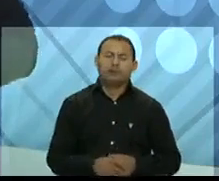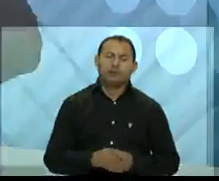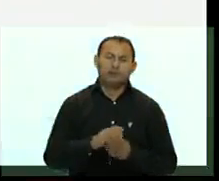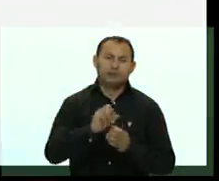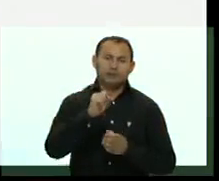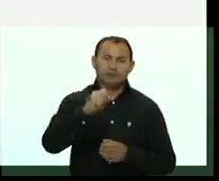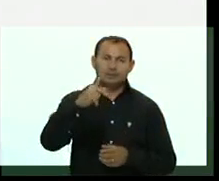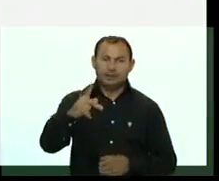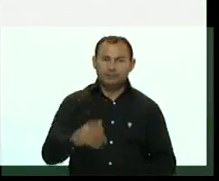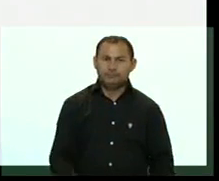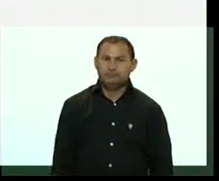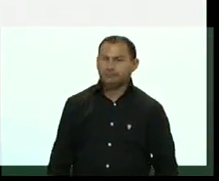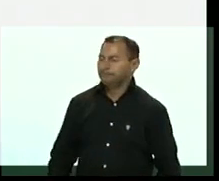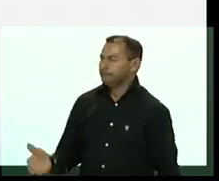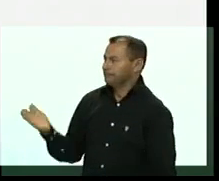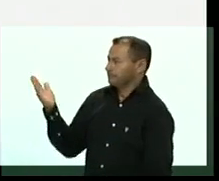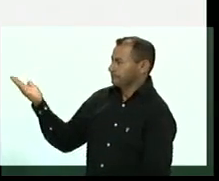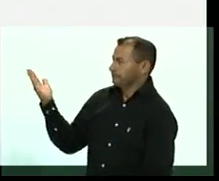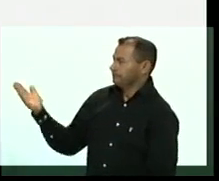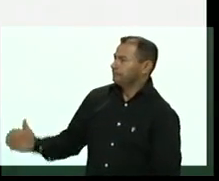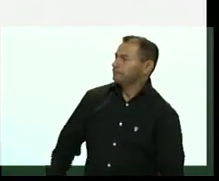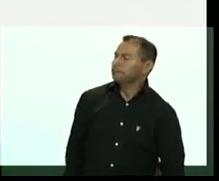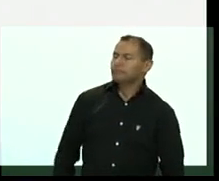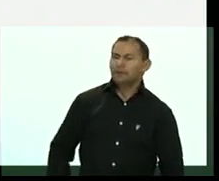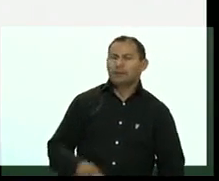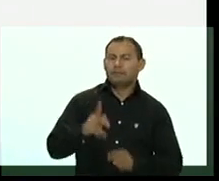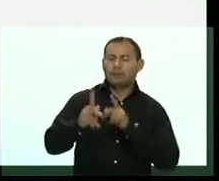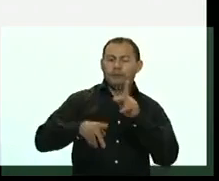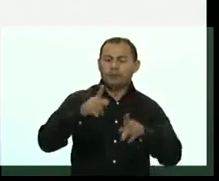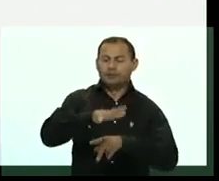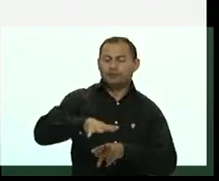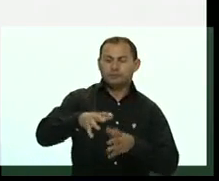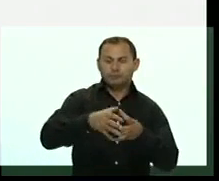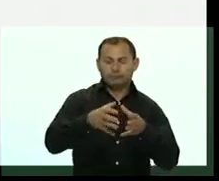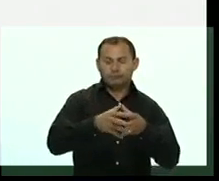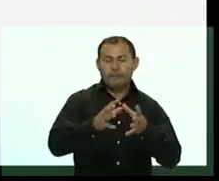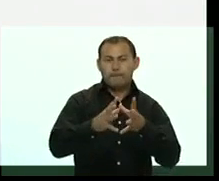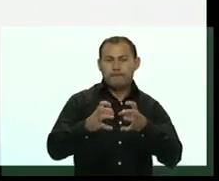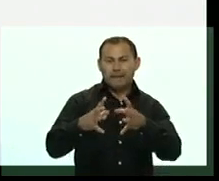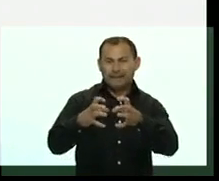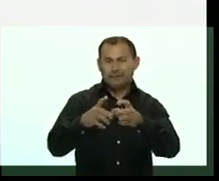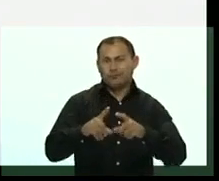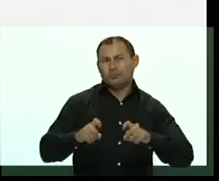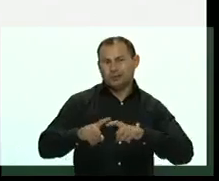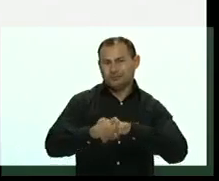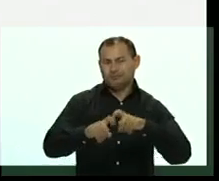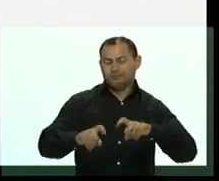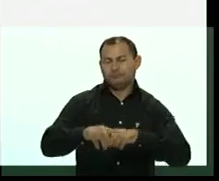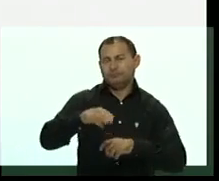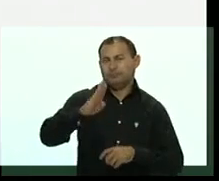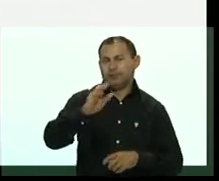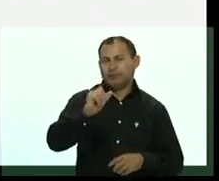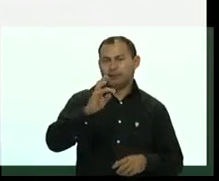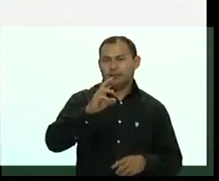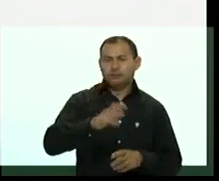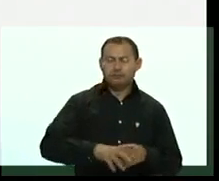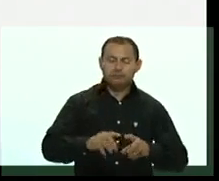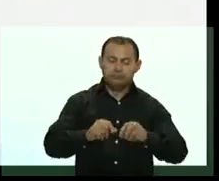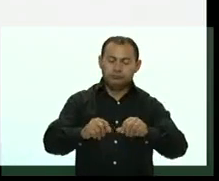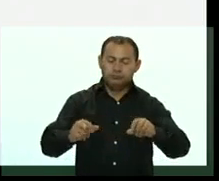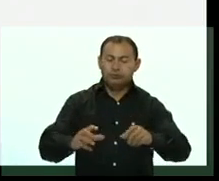lá. Então, considere uma população de bactérias em um meio nutriente